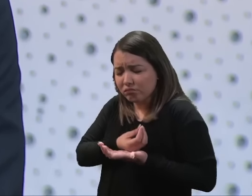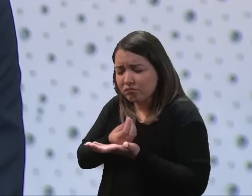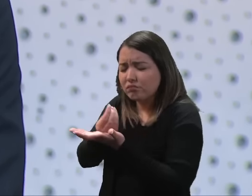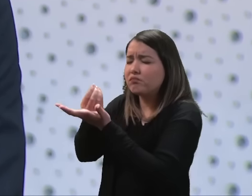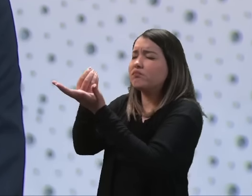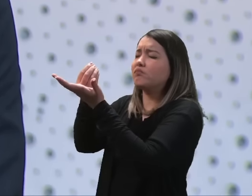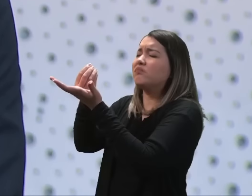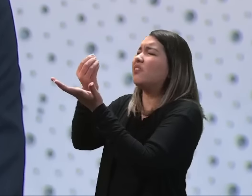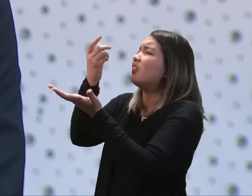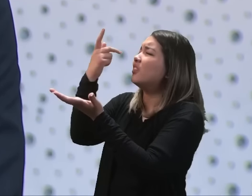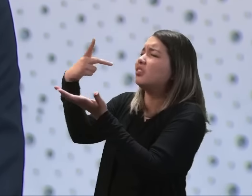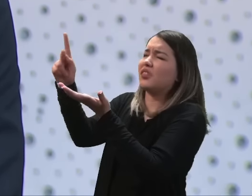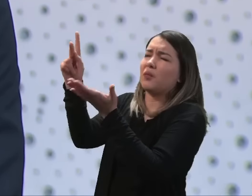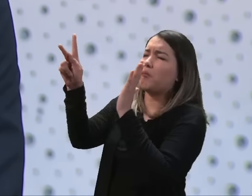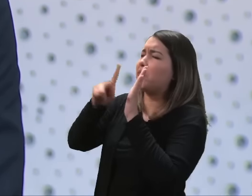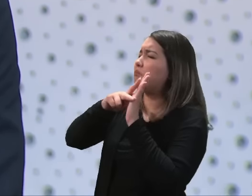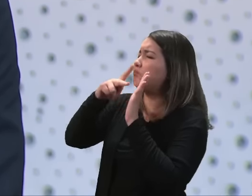Ele é Teu, Te pertence.